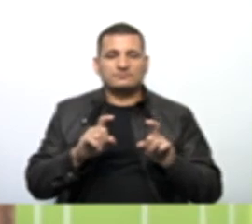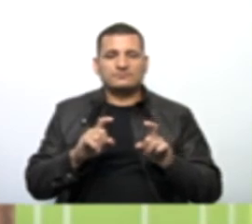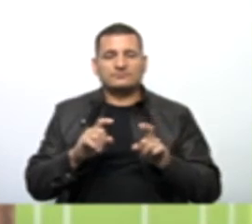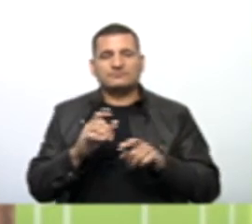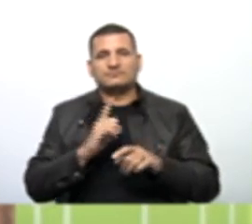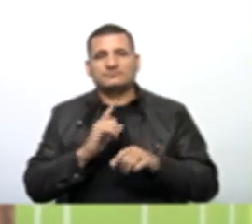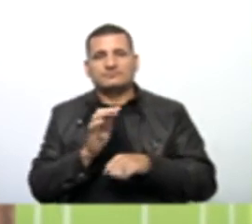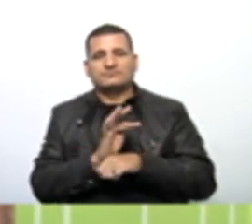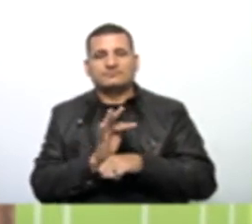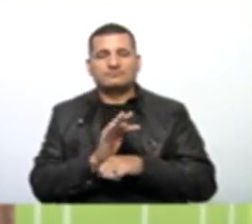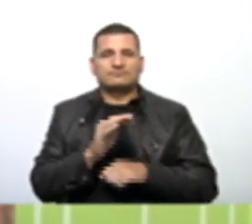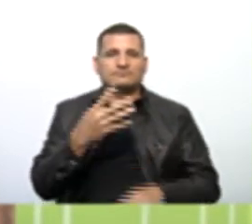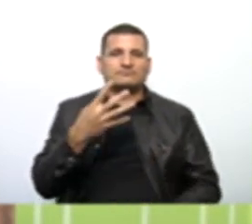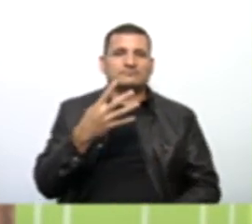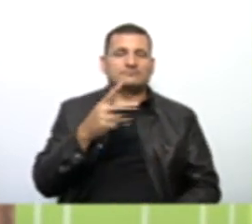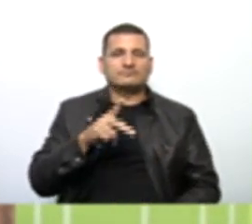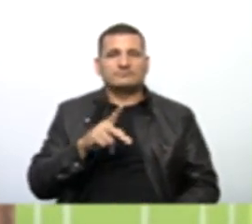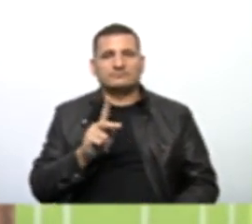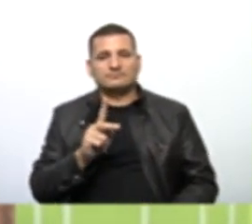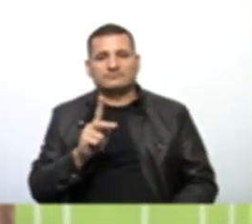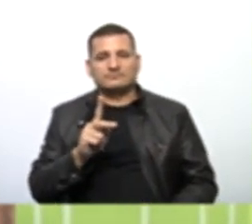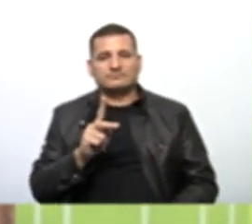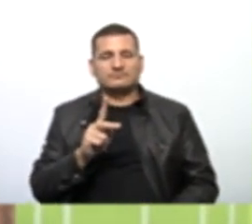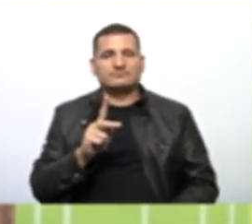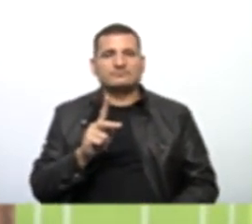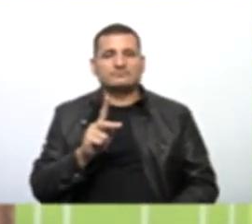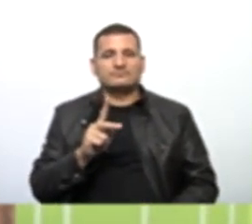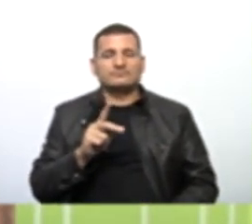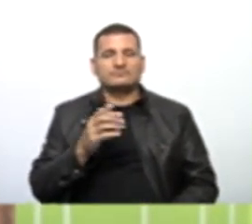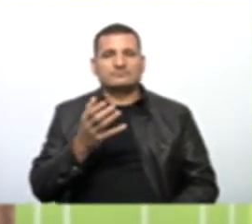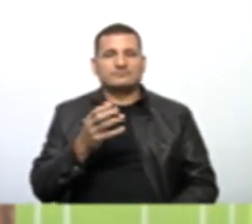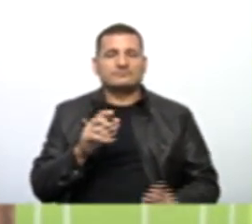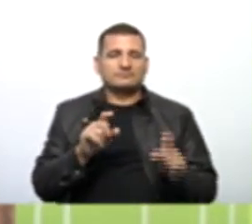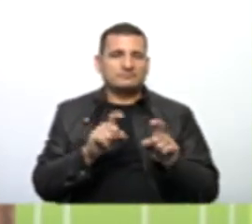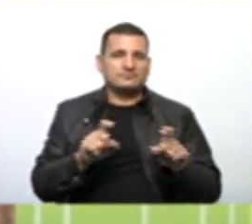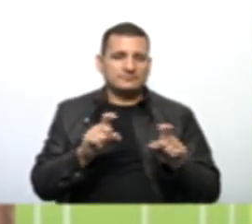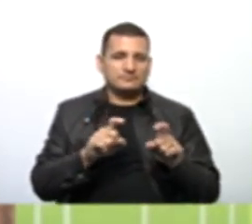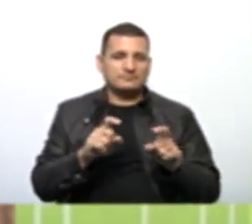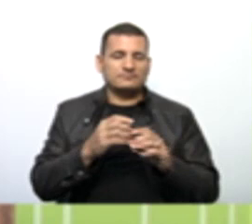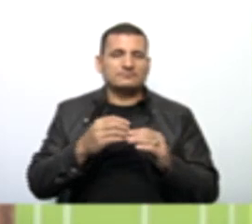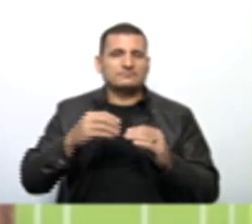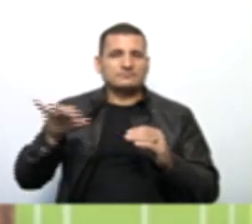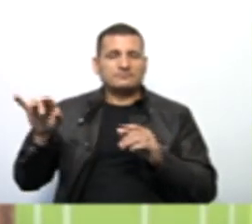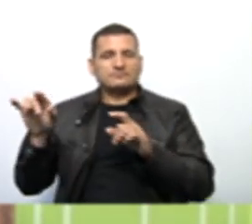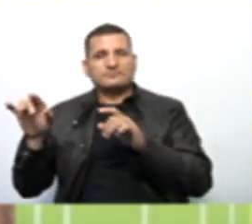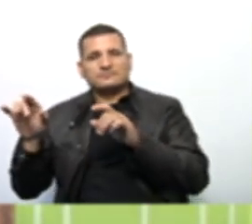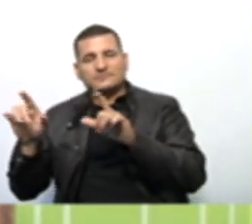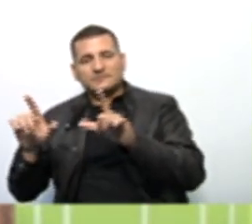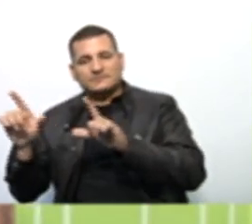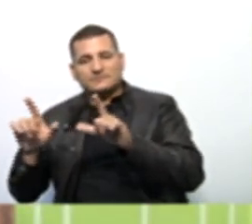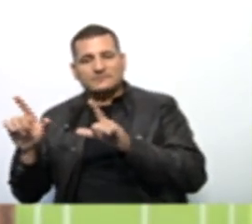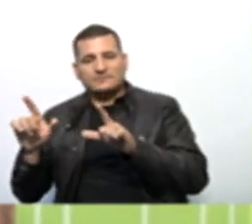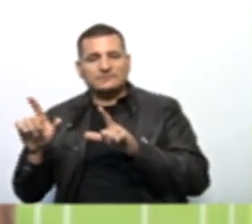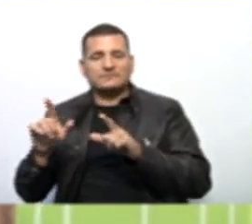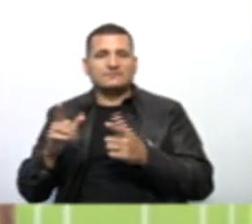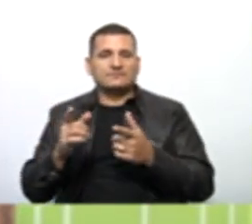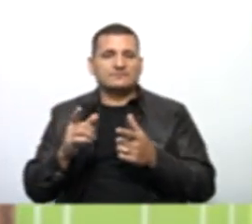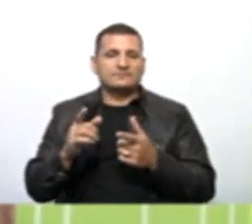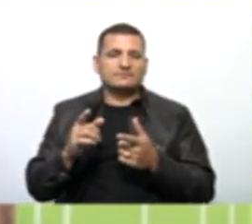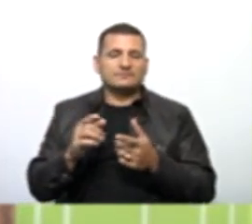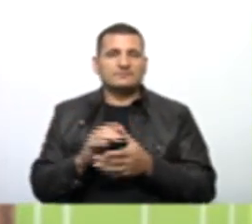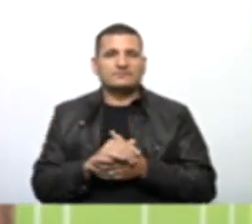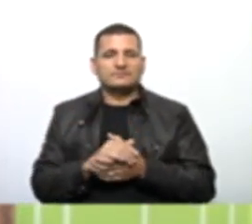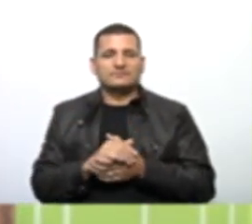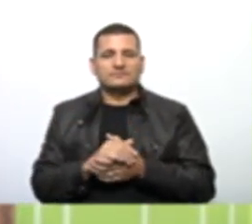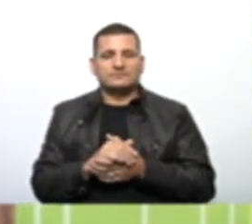filme de 4k por aí você quer passado do computador pro para a tv japonesa sem fio sem ter que ficar usando o cabo